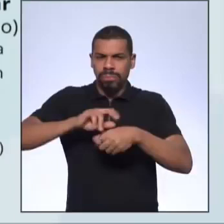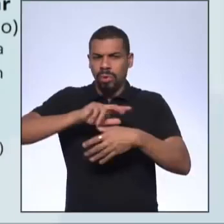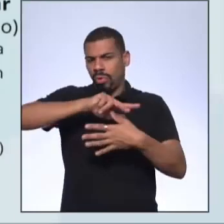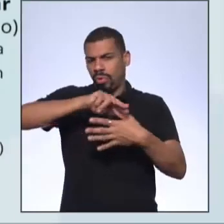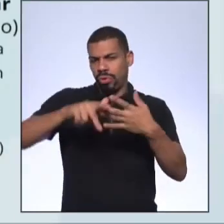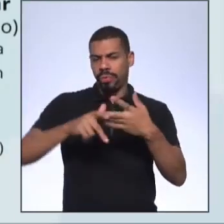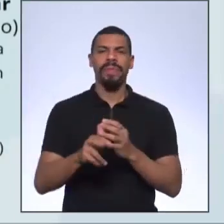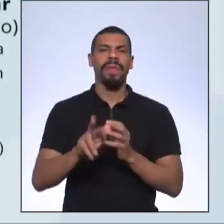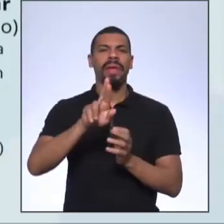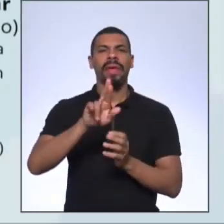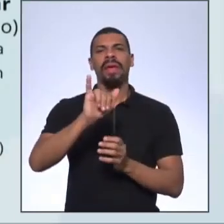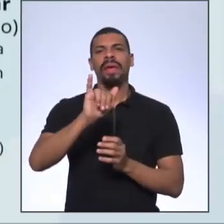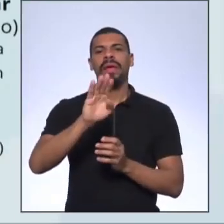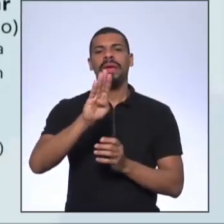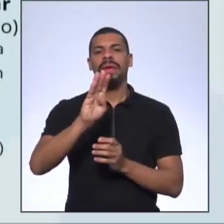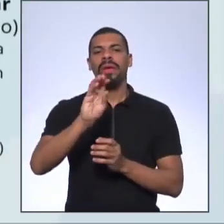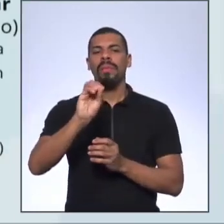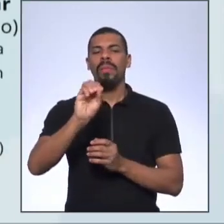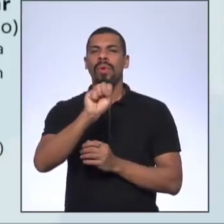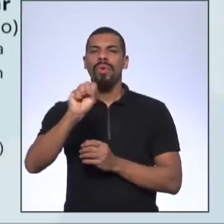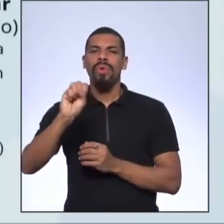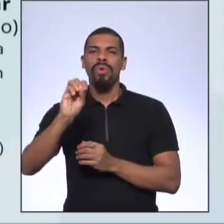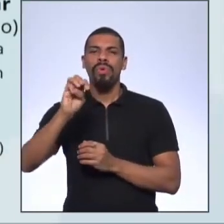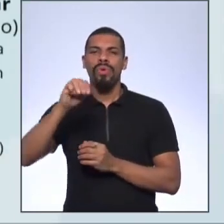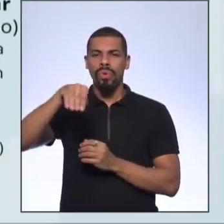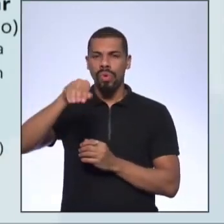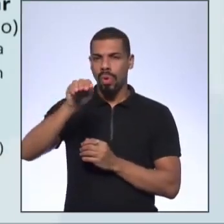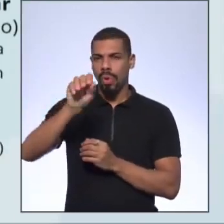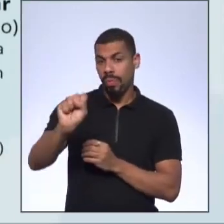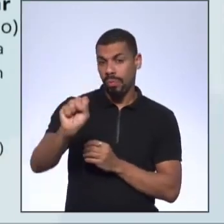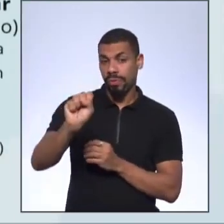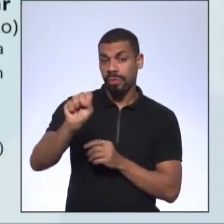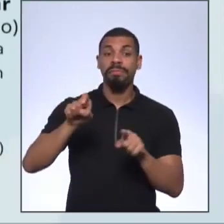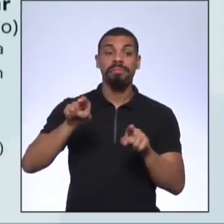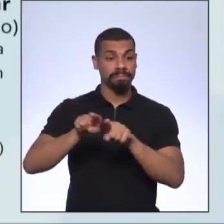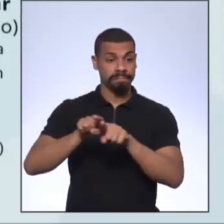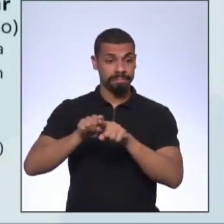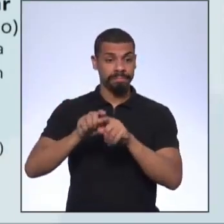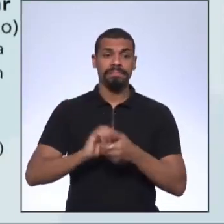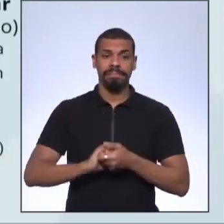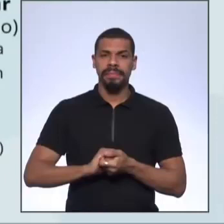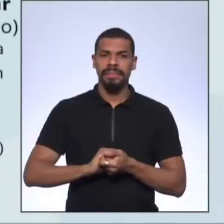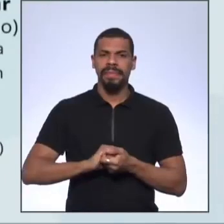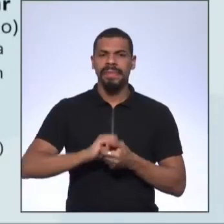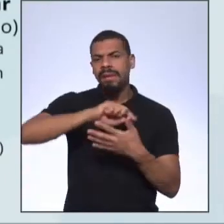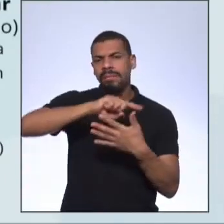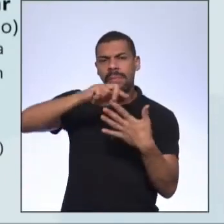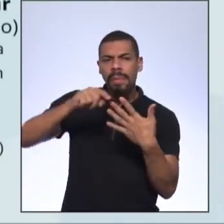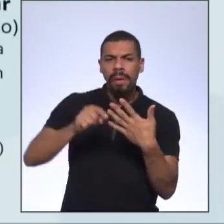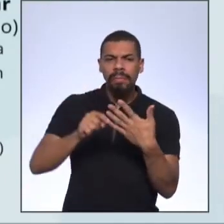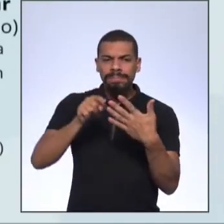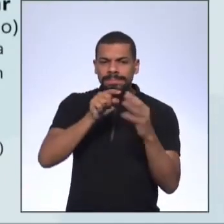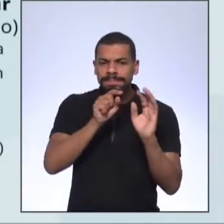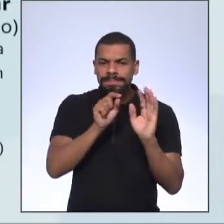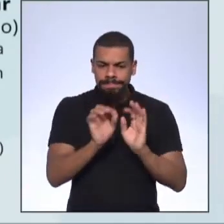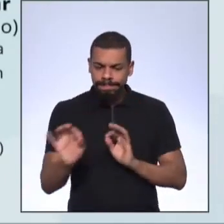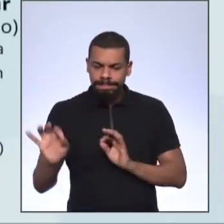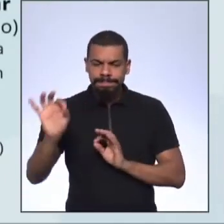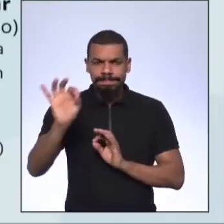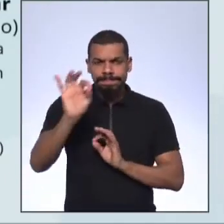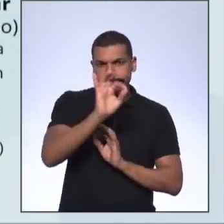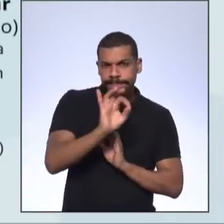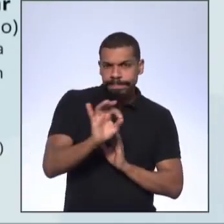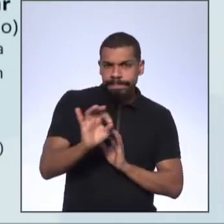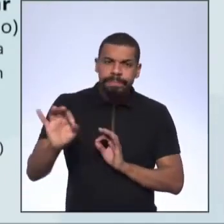proteica. A gente tem, né, o material genético ali, que no caso das bactérias tem a forma circular, que se encontra ali